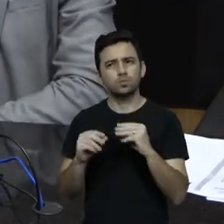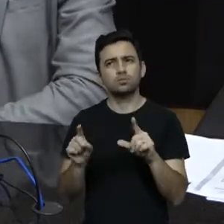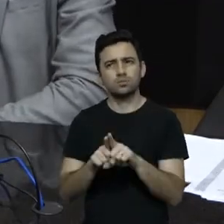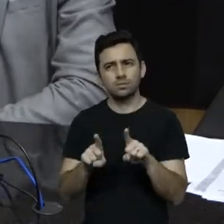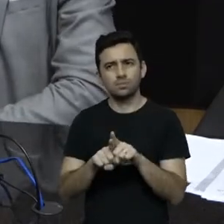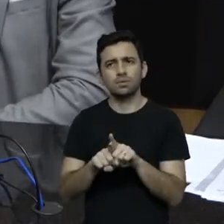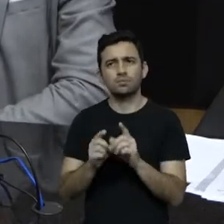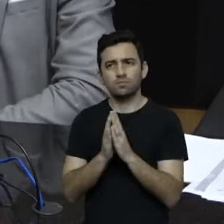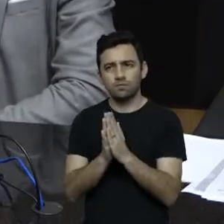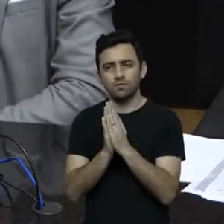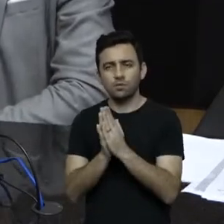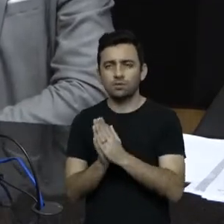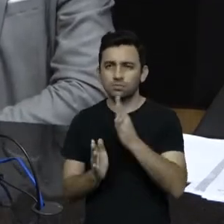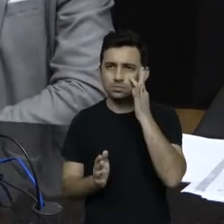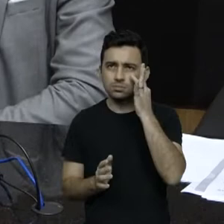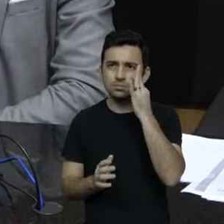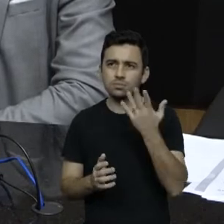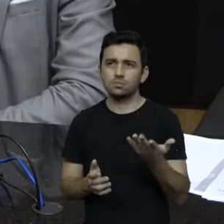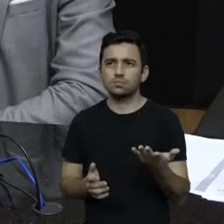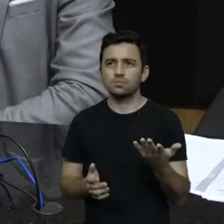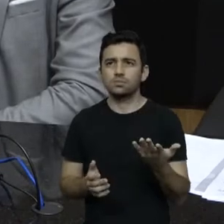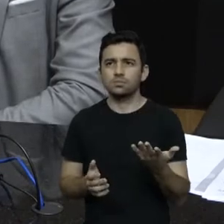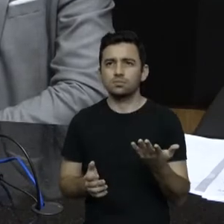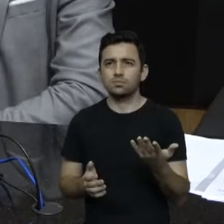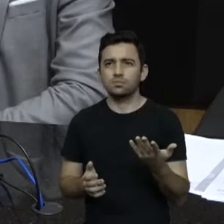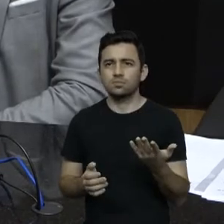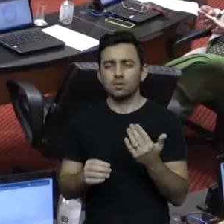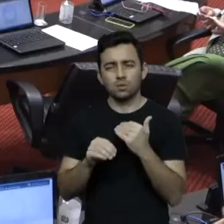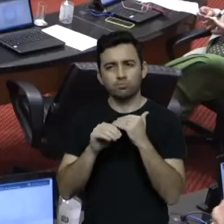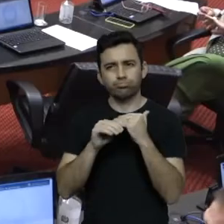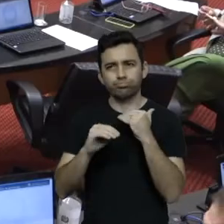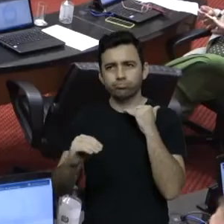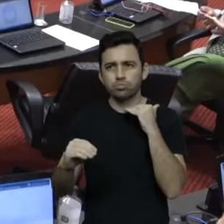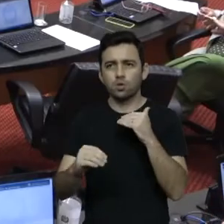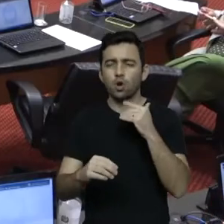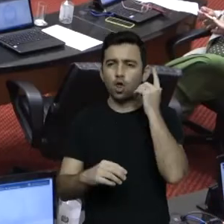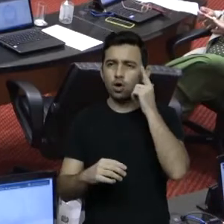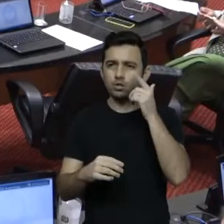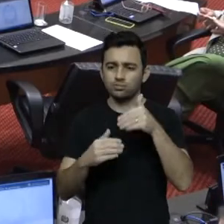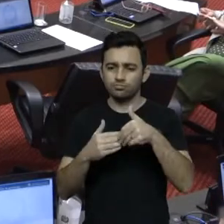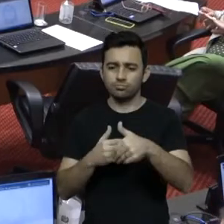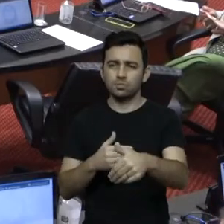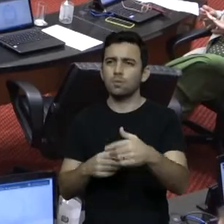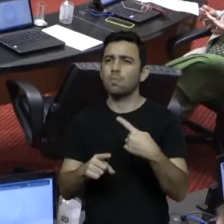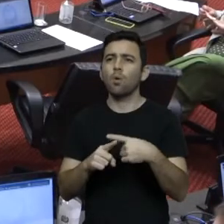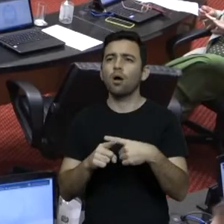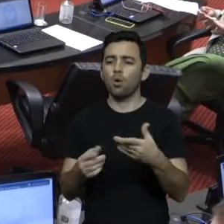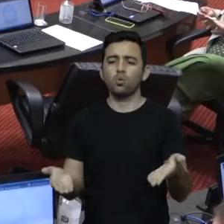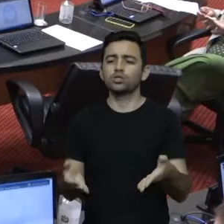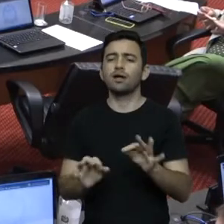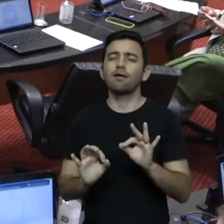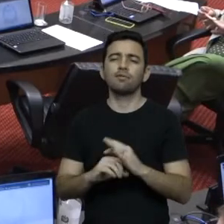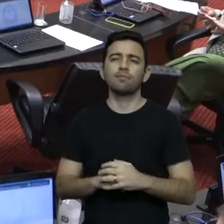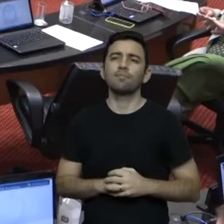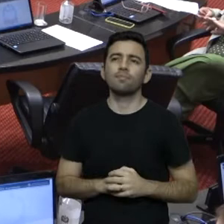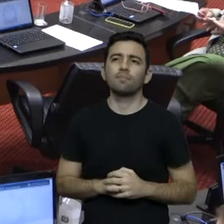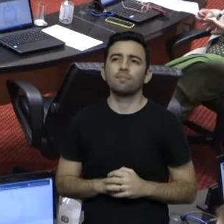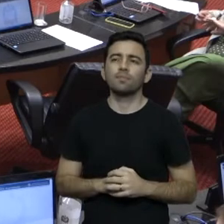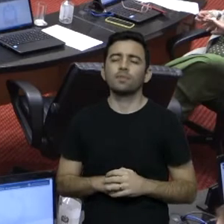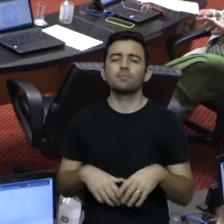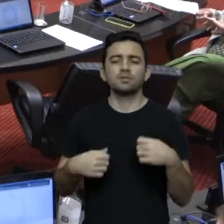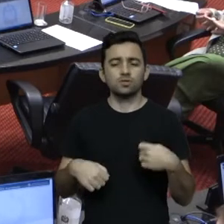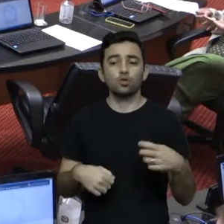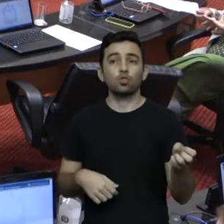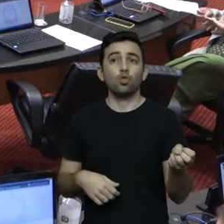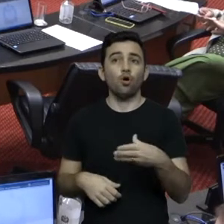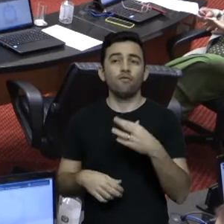sabe acompanha esse voto que a lógica algo que pode ser construído no futuro que eu não se constrói hoje Oi gente ter mais